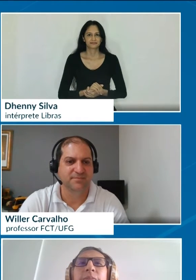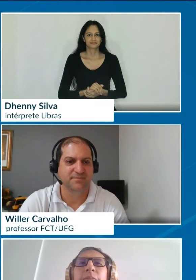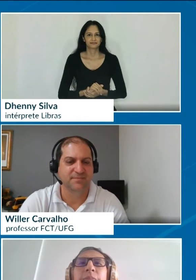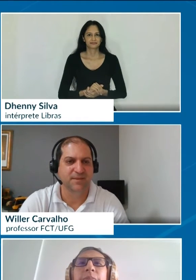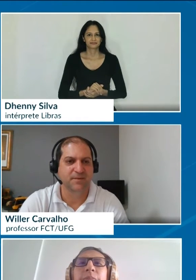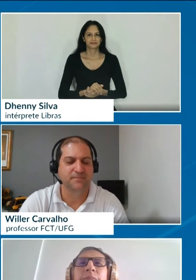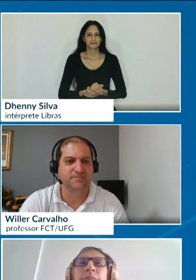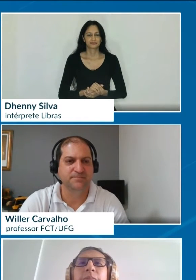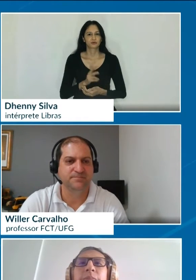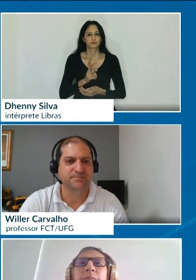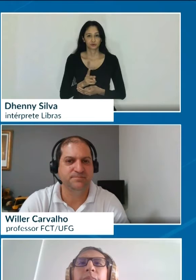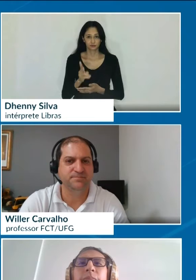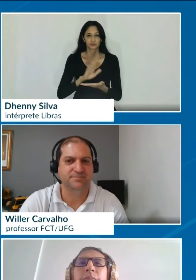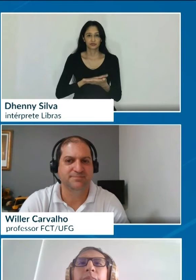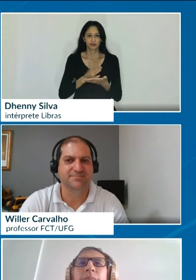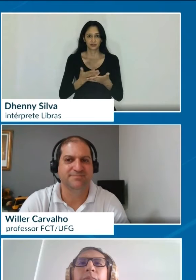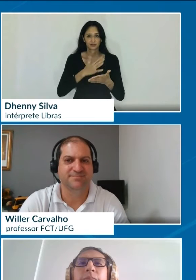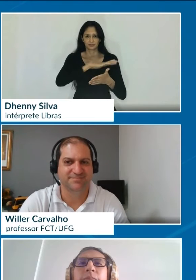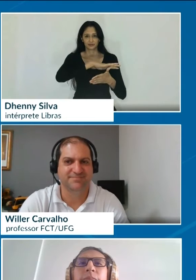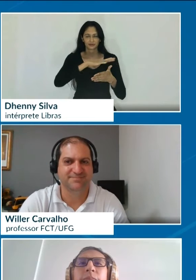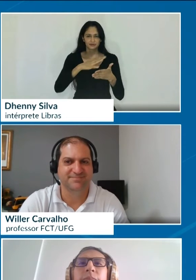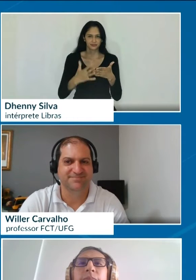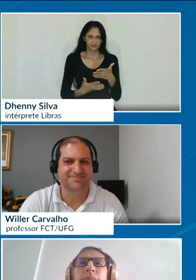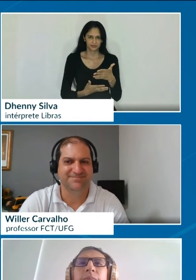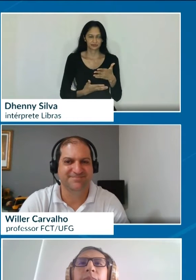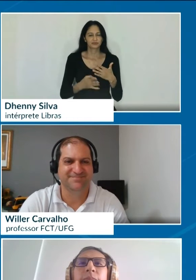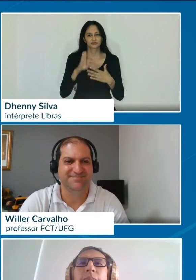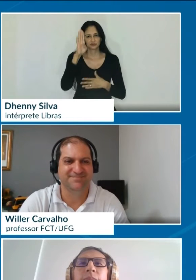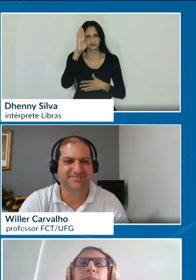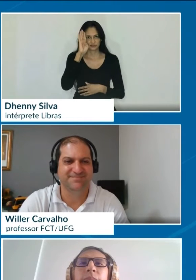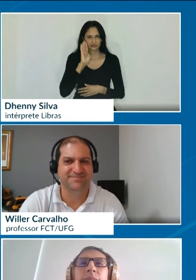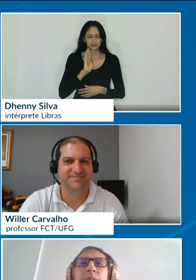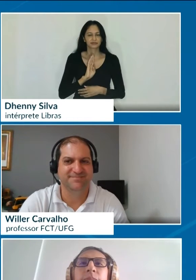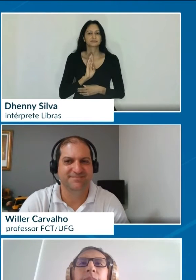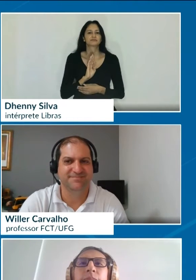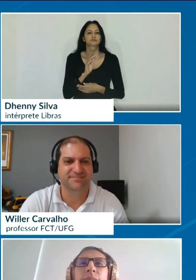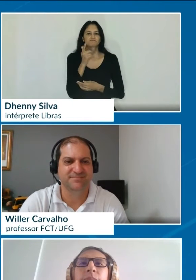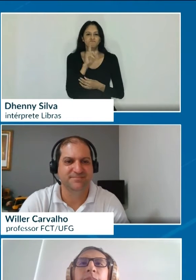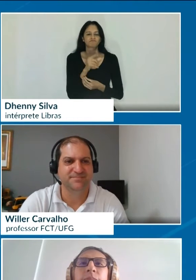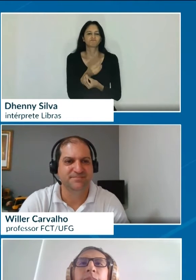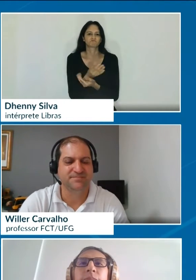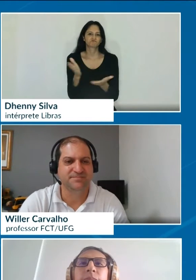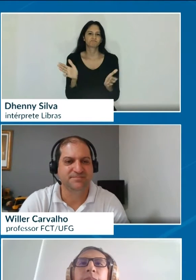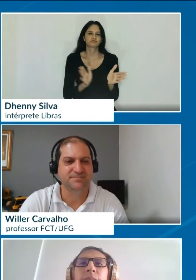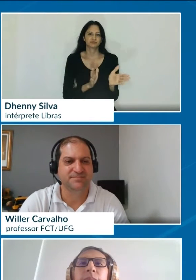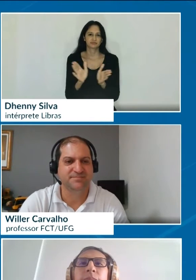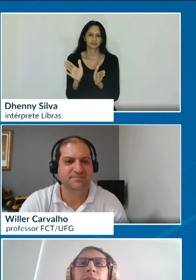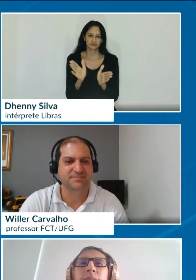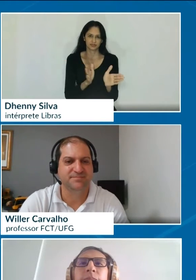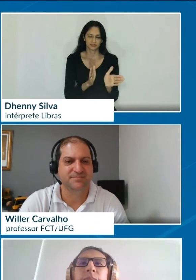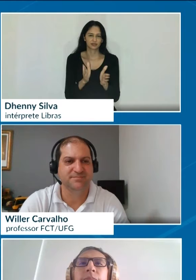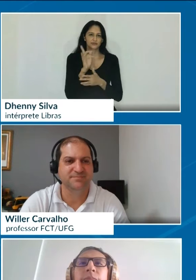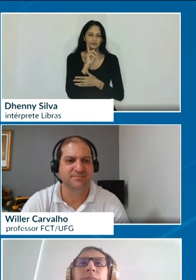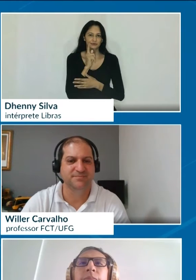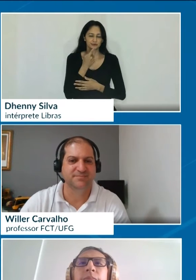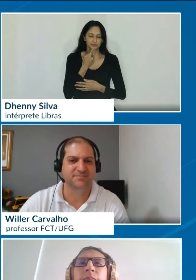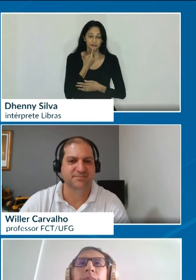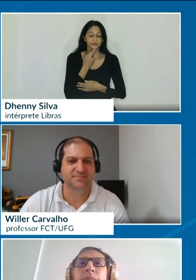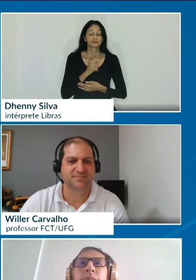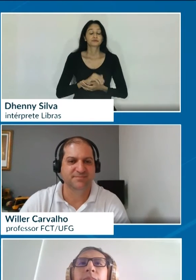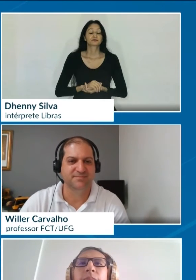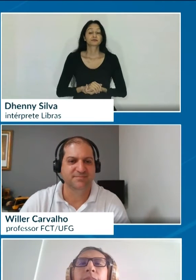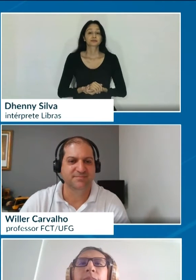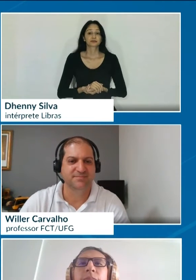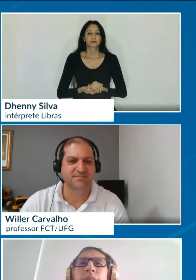continuamos aqui com a Jenny Silva, que está fazendo a interpretação para Libras, tornando a nossa conversa bem mais acessível. E antes